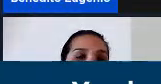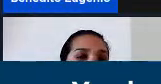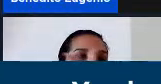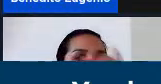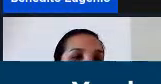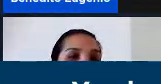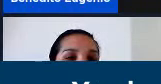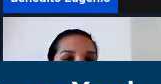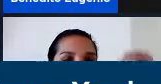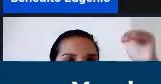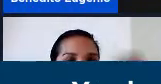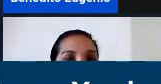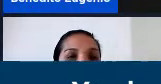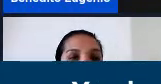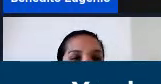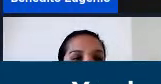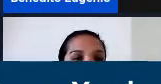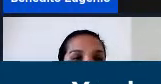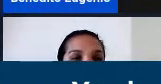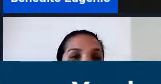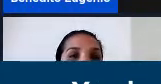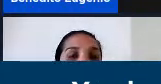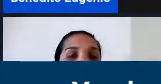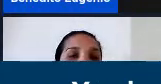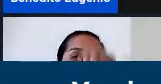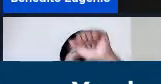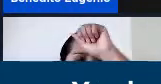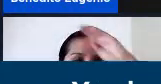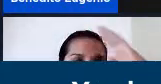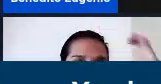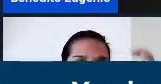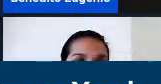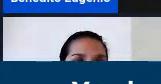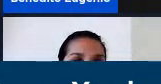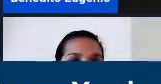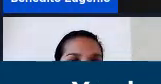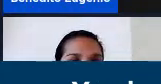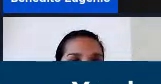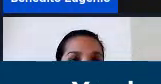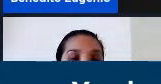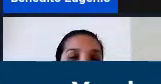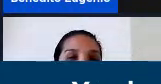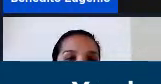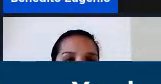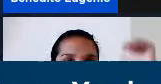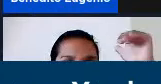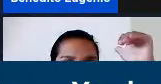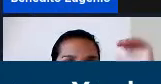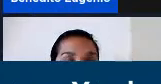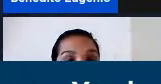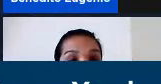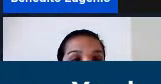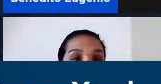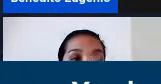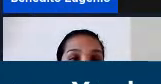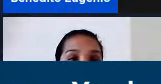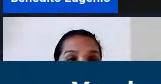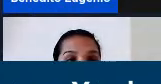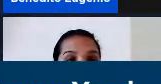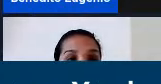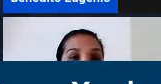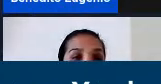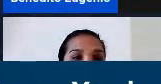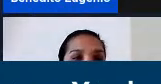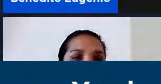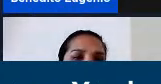programas de alfabetização de jovens e adultos. Então, para a universidade, que tem uma gama de